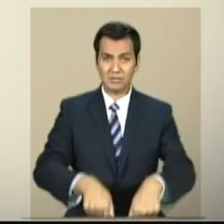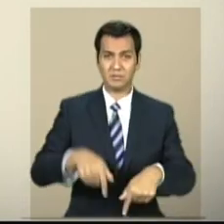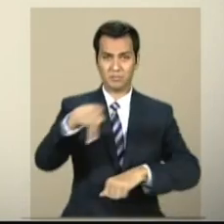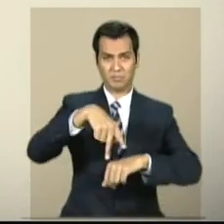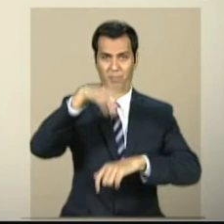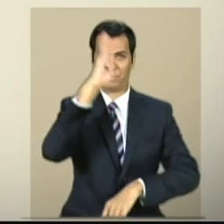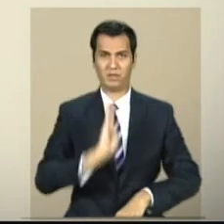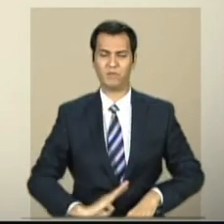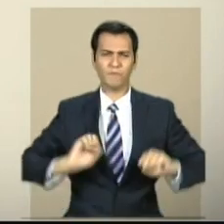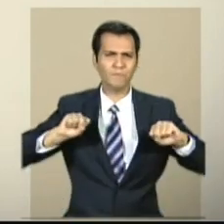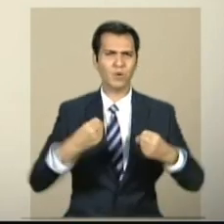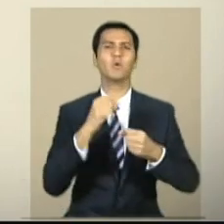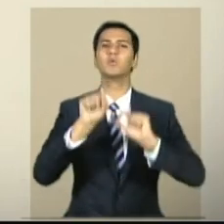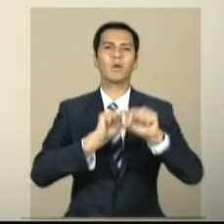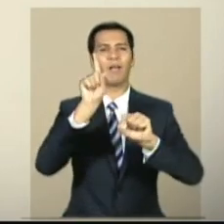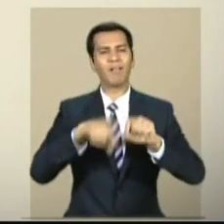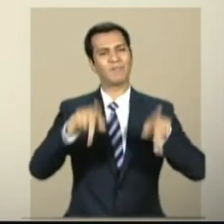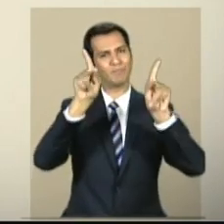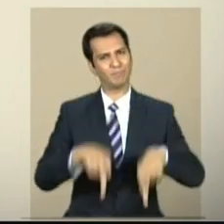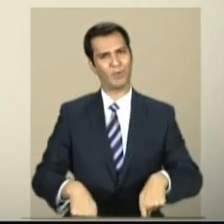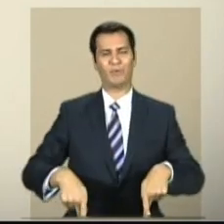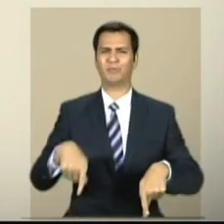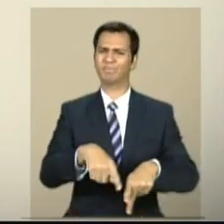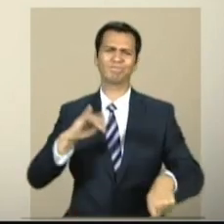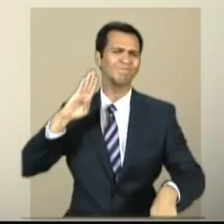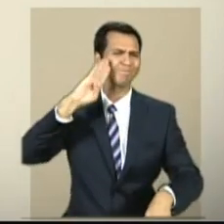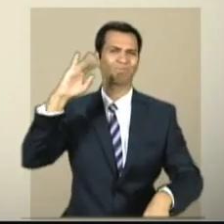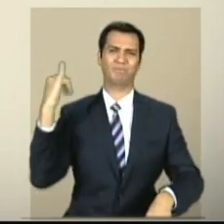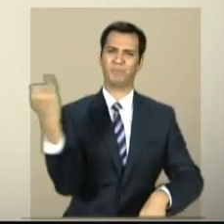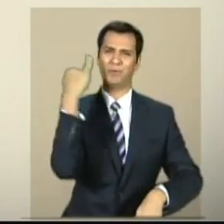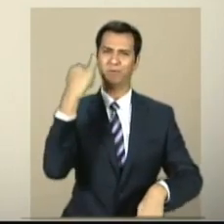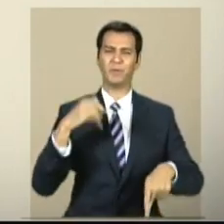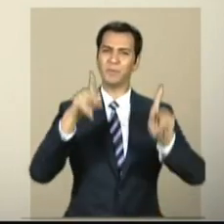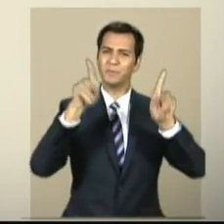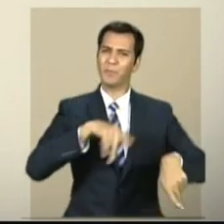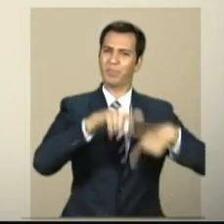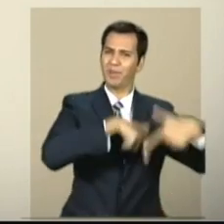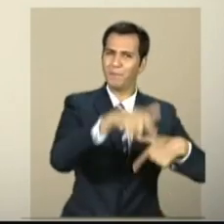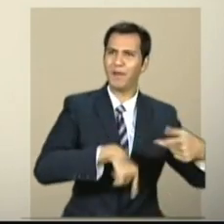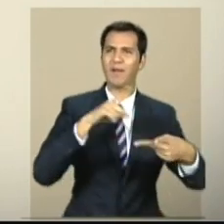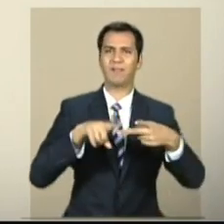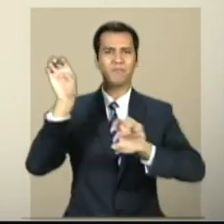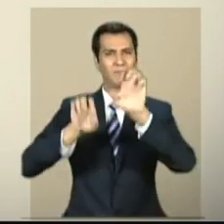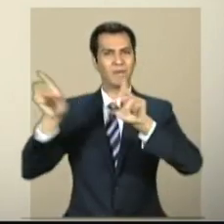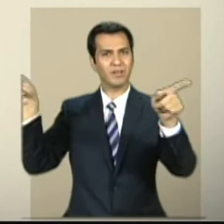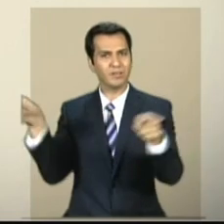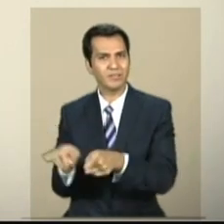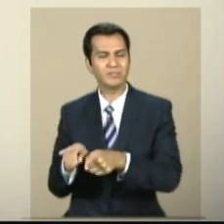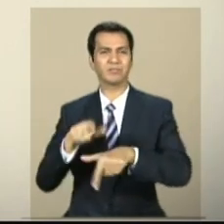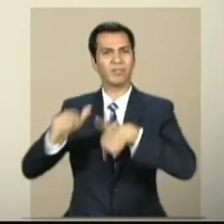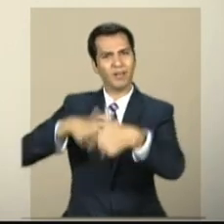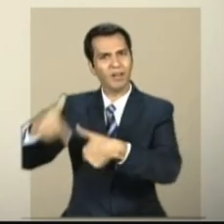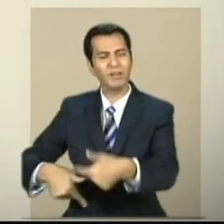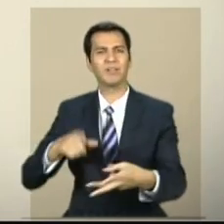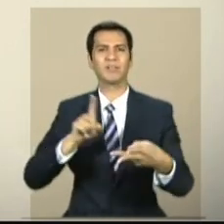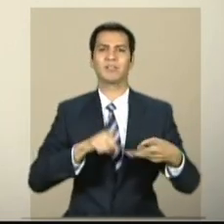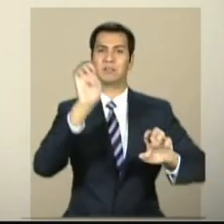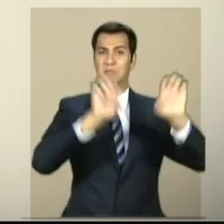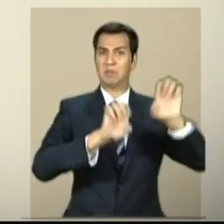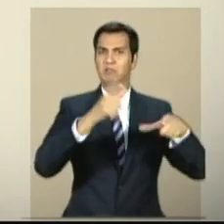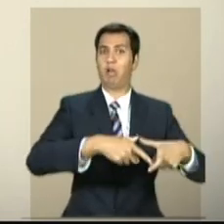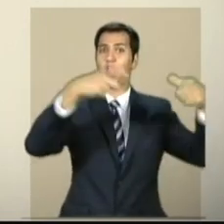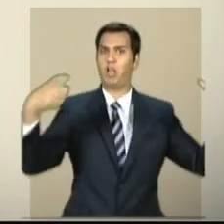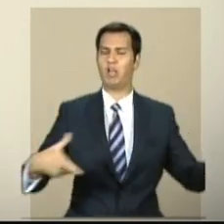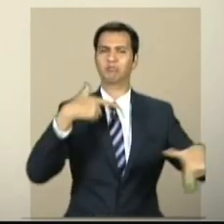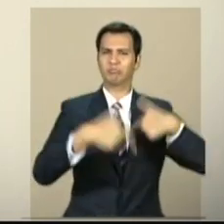país está na sua própria gente, nos seus trabalhadores, nos seus micro e pequenos empreendedores, nas grandes